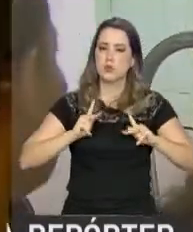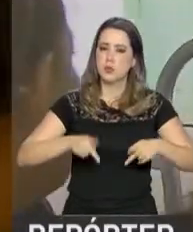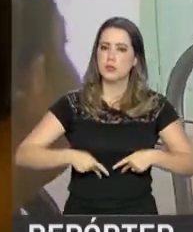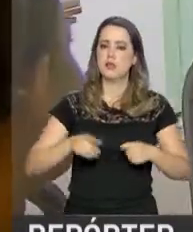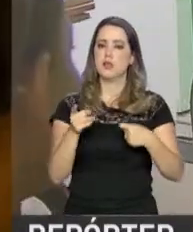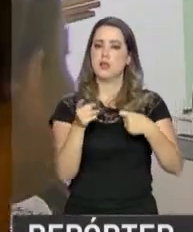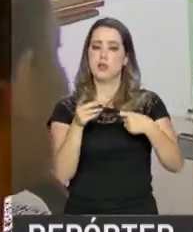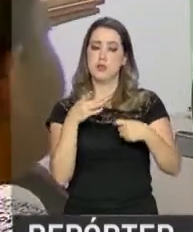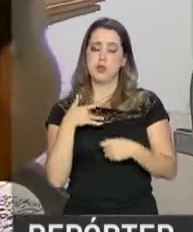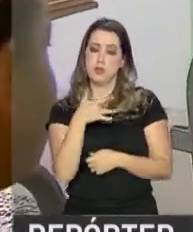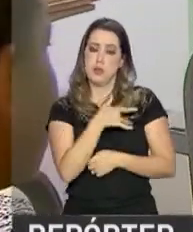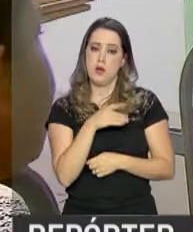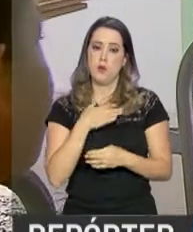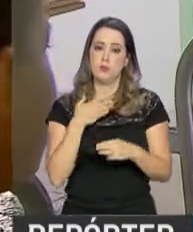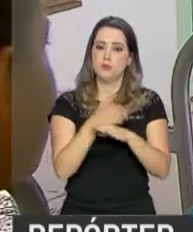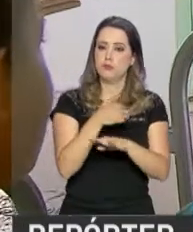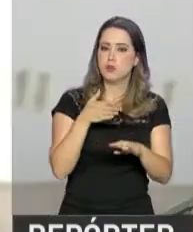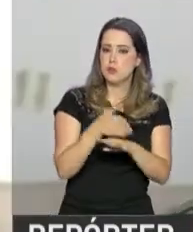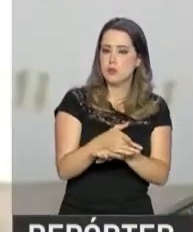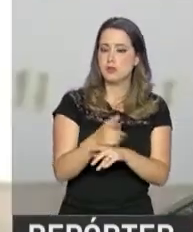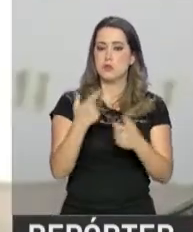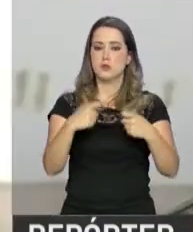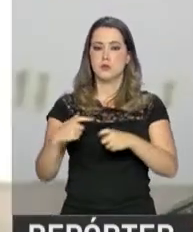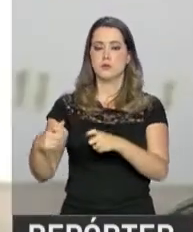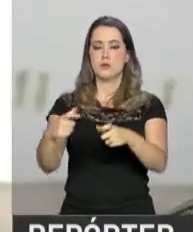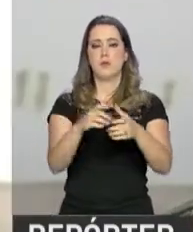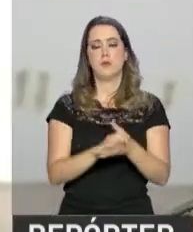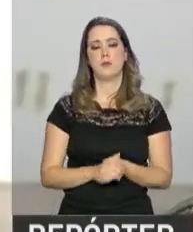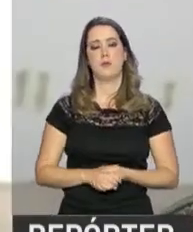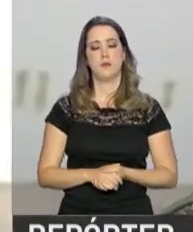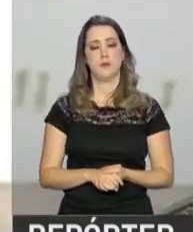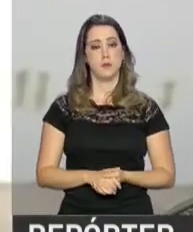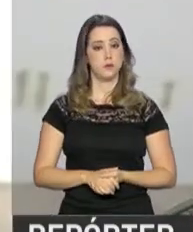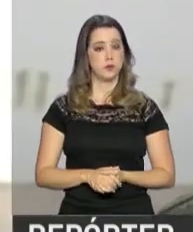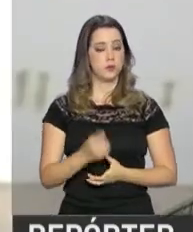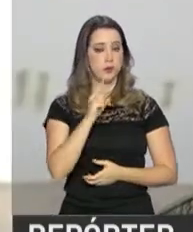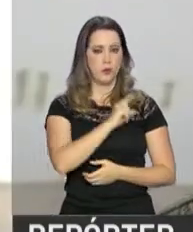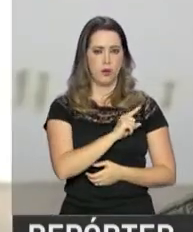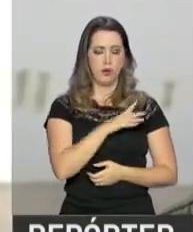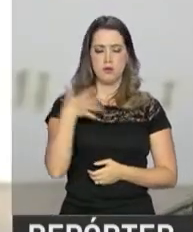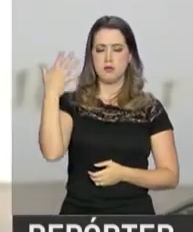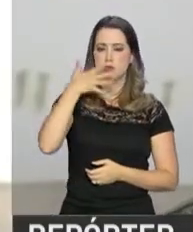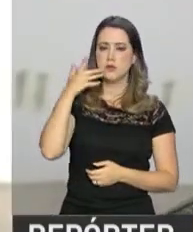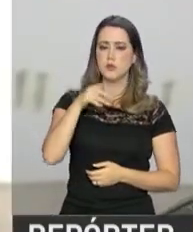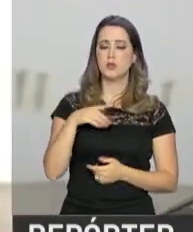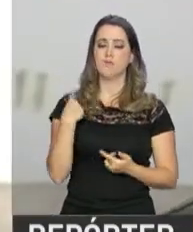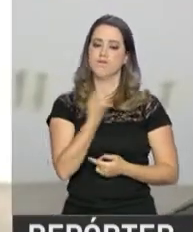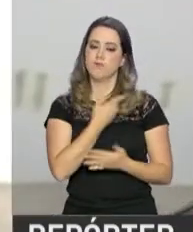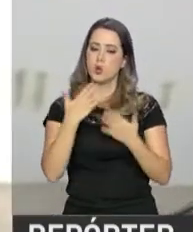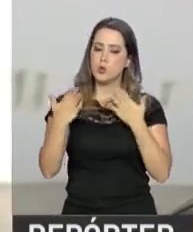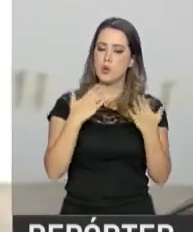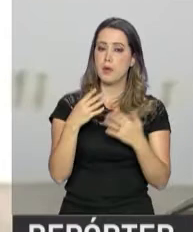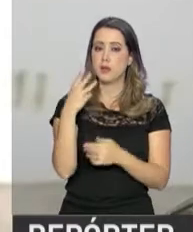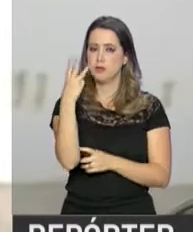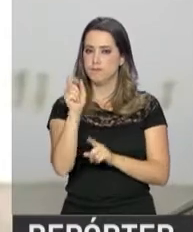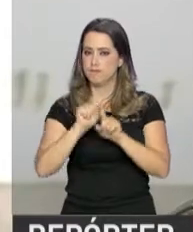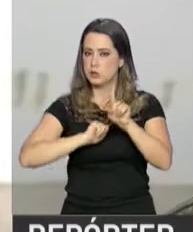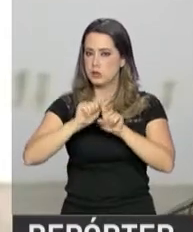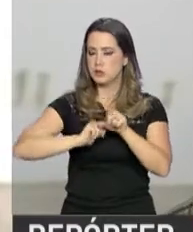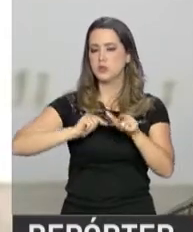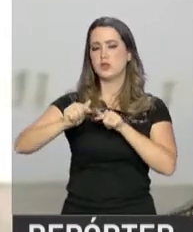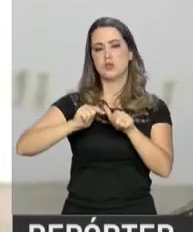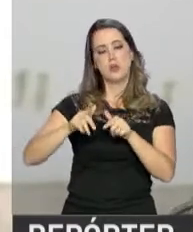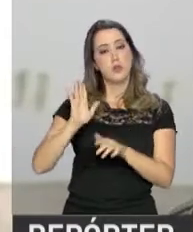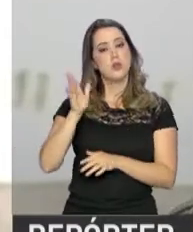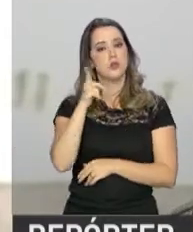o controle de acesso aos abrigos. Como o balanço da operação, em quase 3 meses de operação, nós já